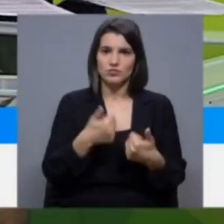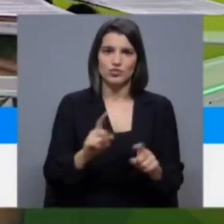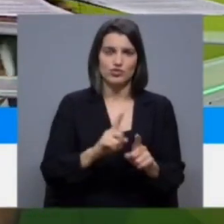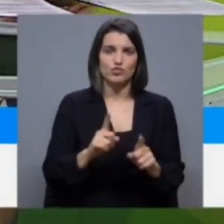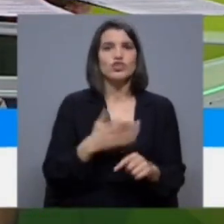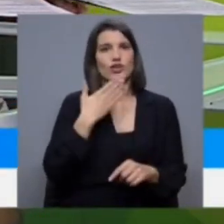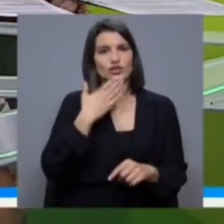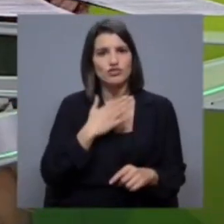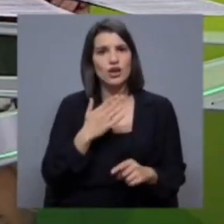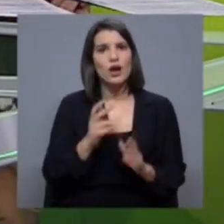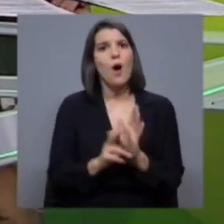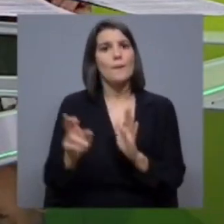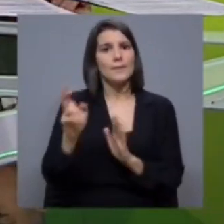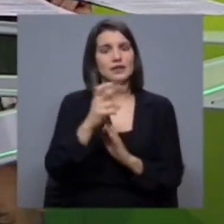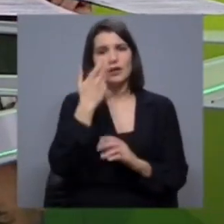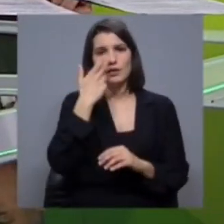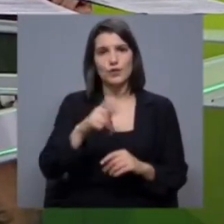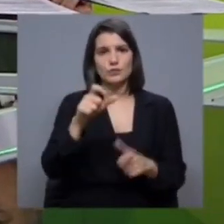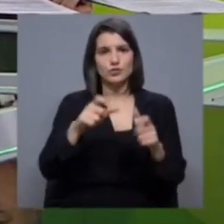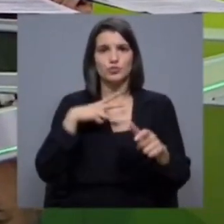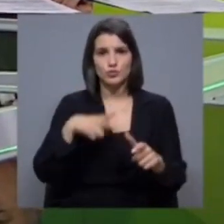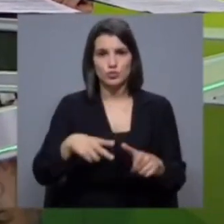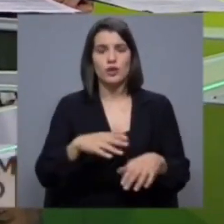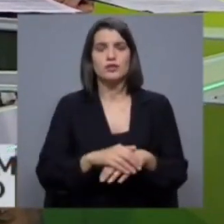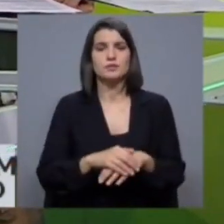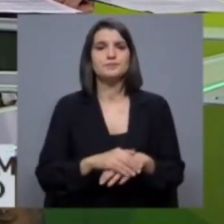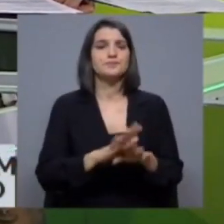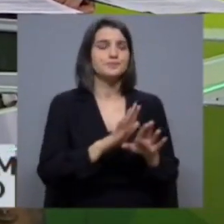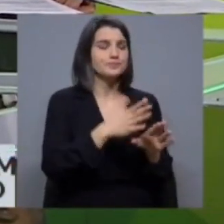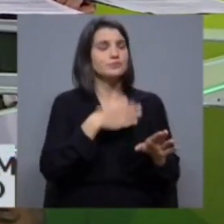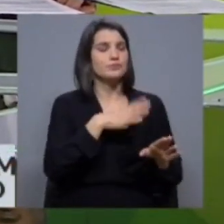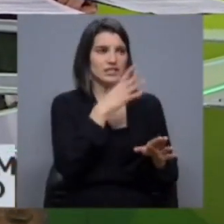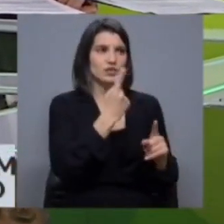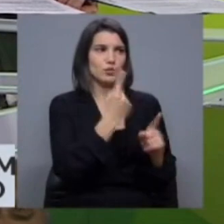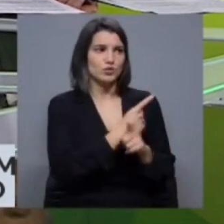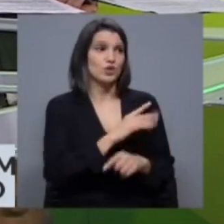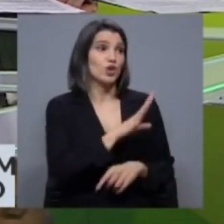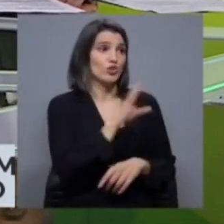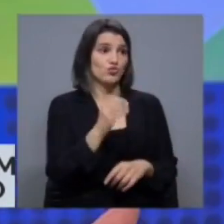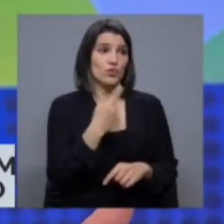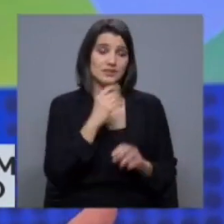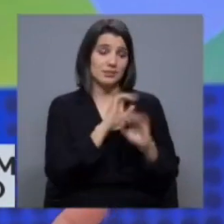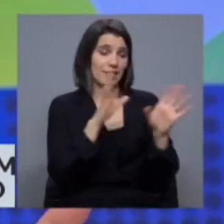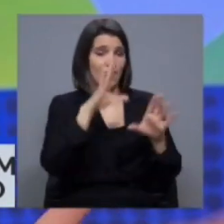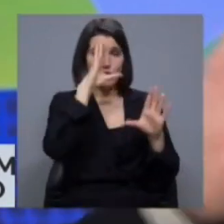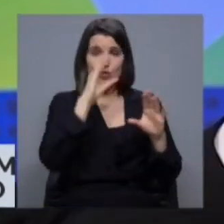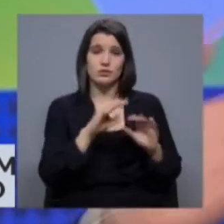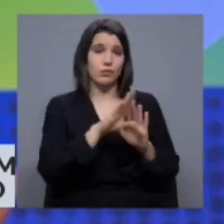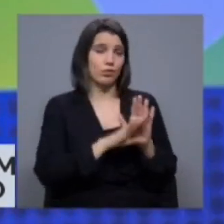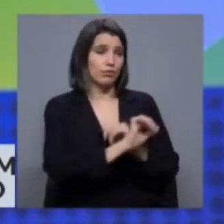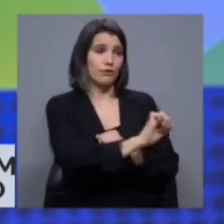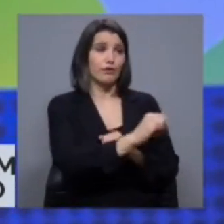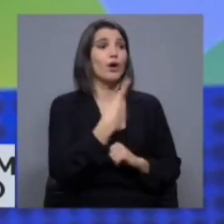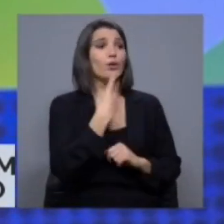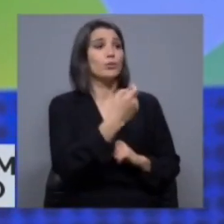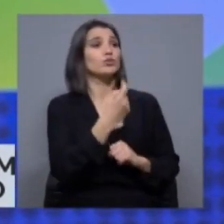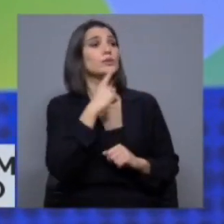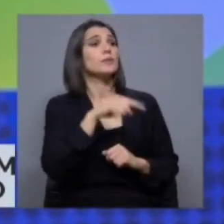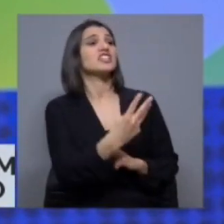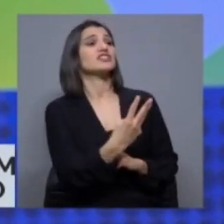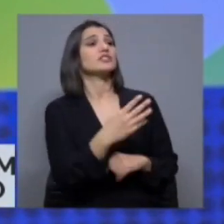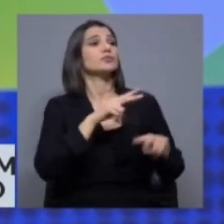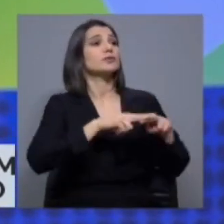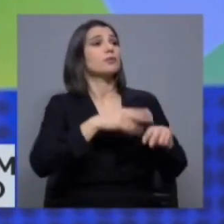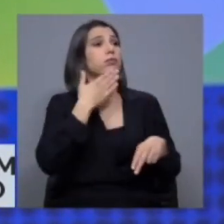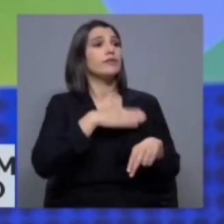chega para aumentar as pensões de animais que deixamos assim tá Ficou claro que os vamos ver não sabe o que é que o seu programa Pergunta João perguntou três vezes